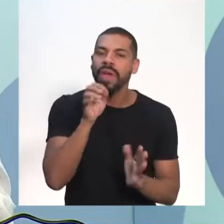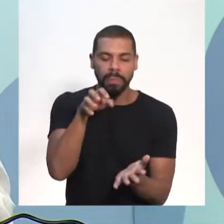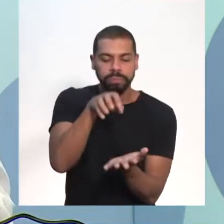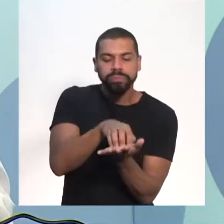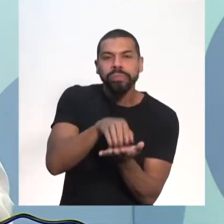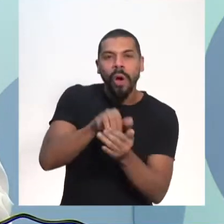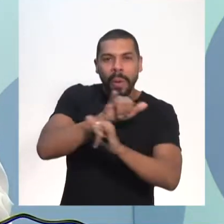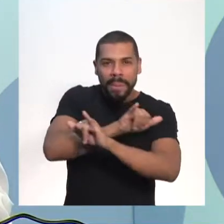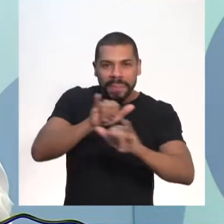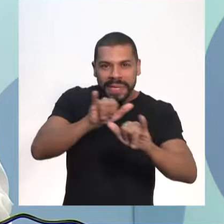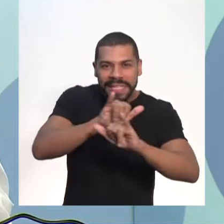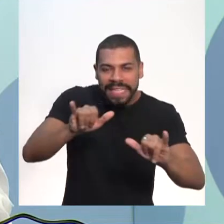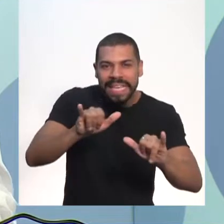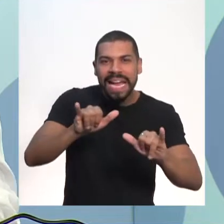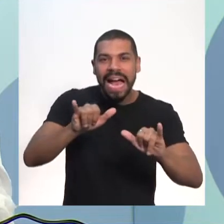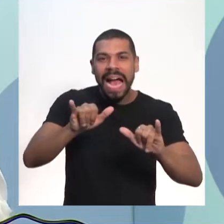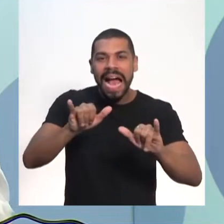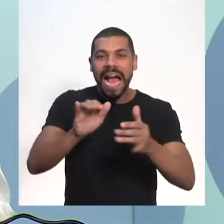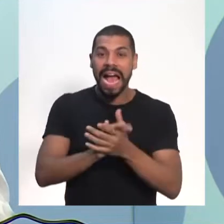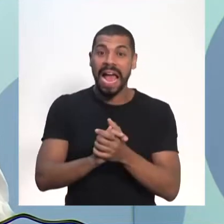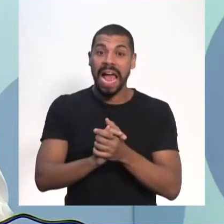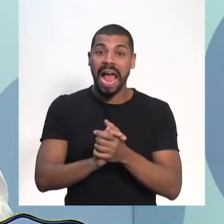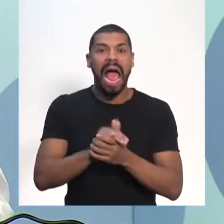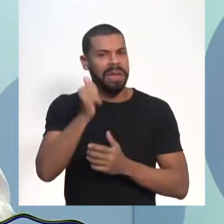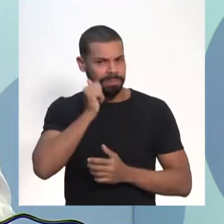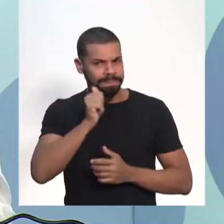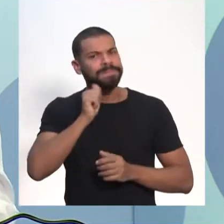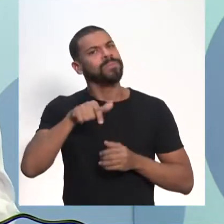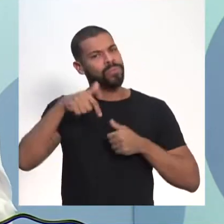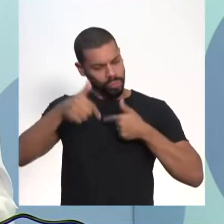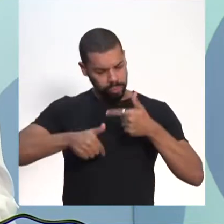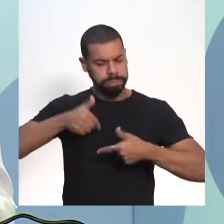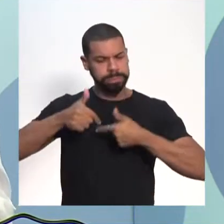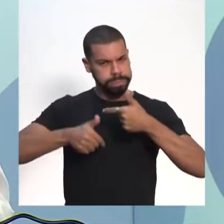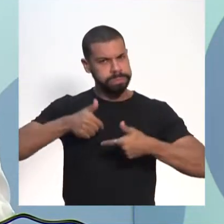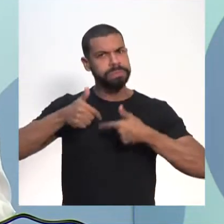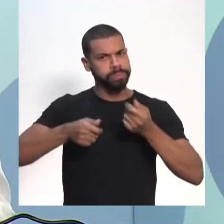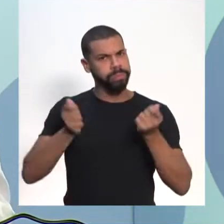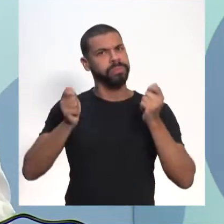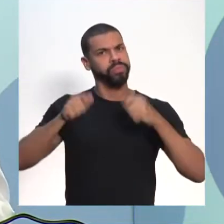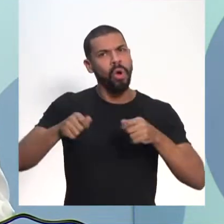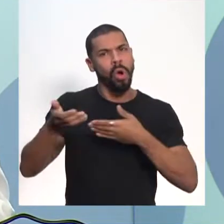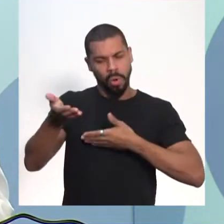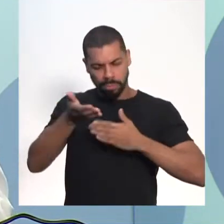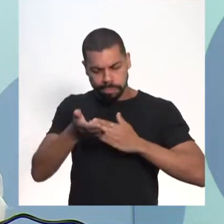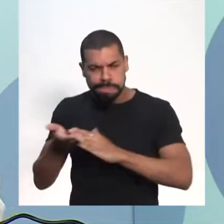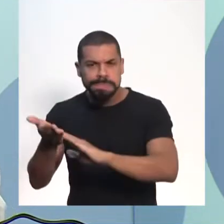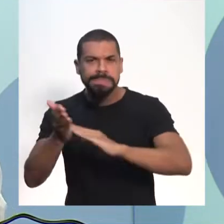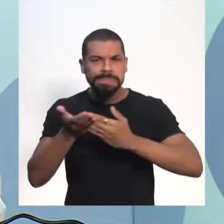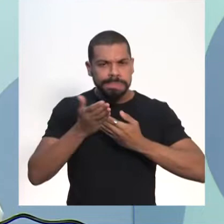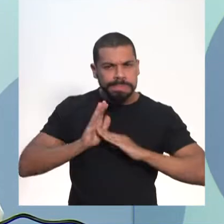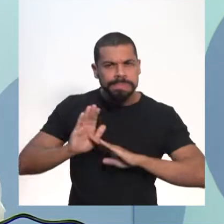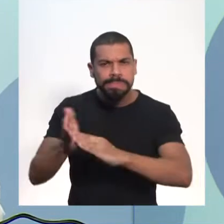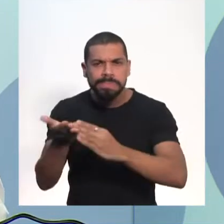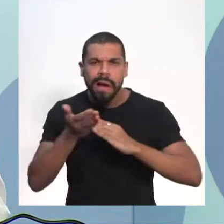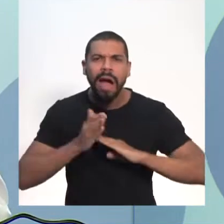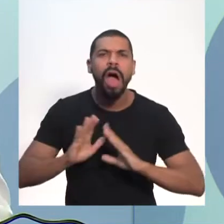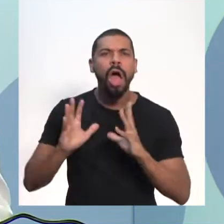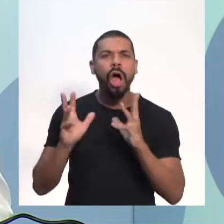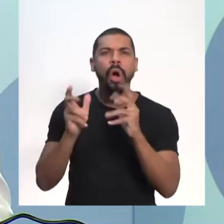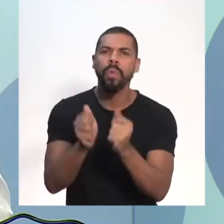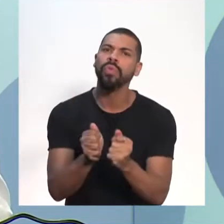anos iniciais, e elas não mediram esforços, então foi um trabalho muito colaborativo da equipe para que a gente